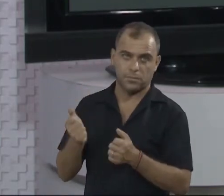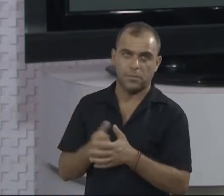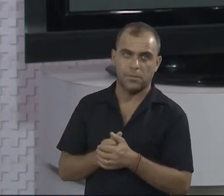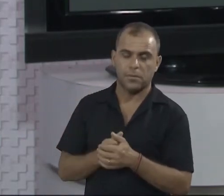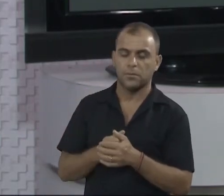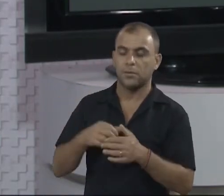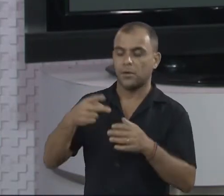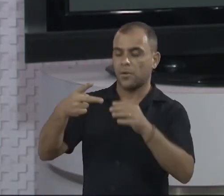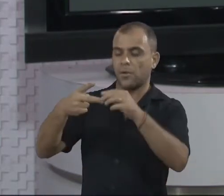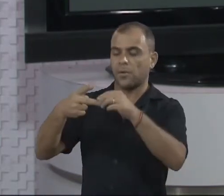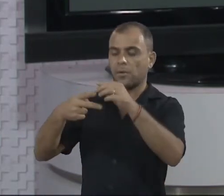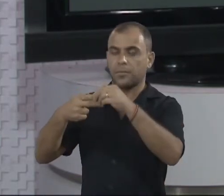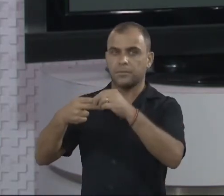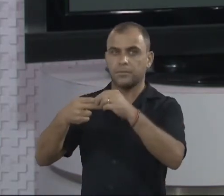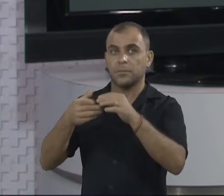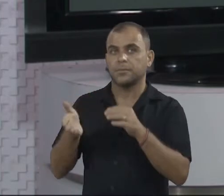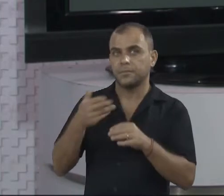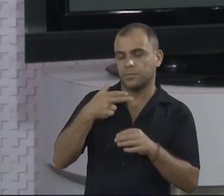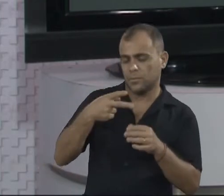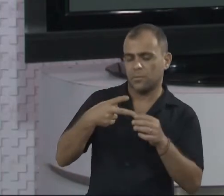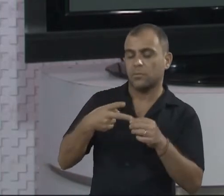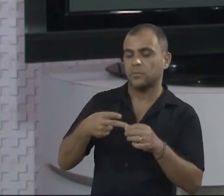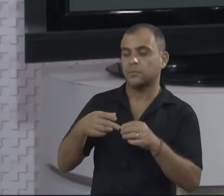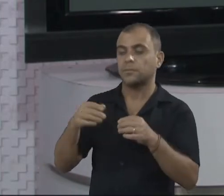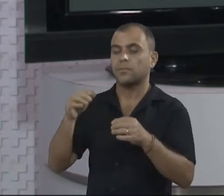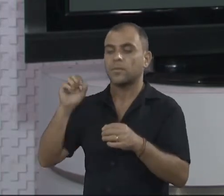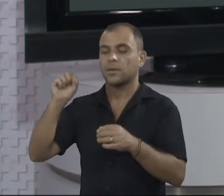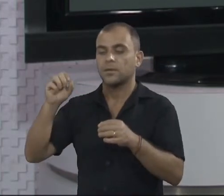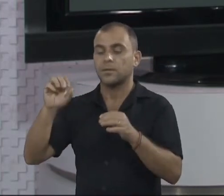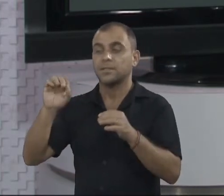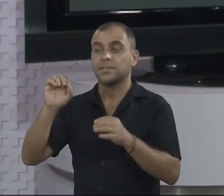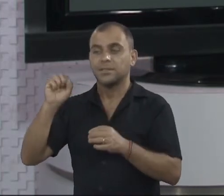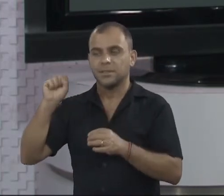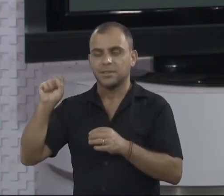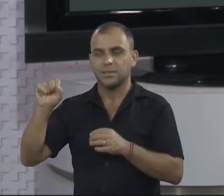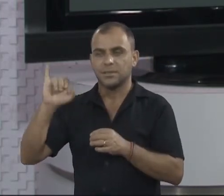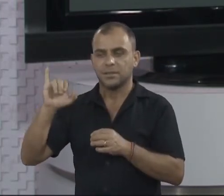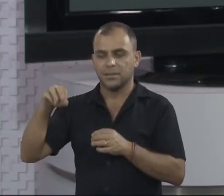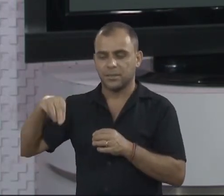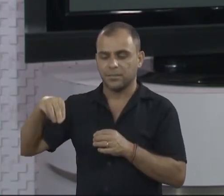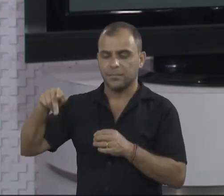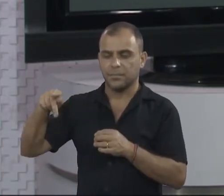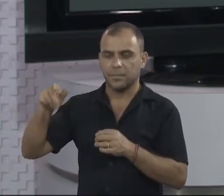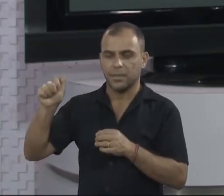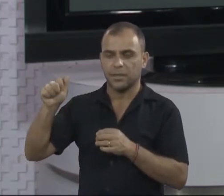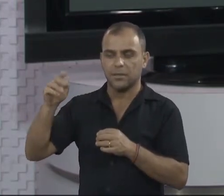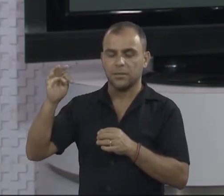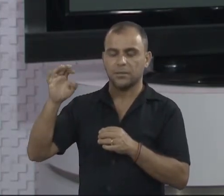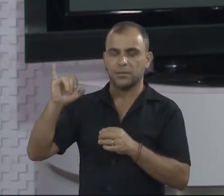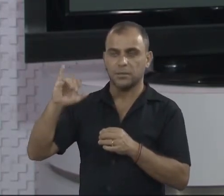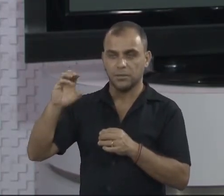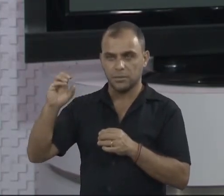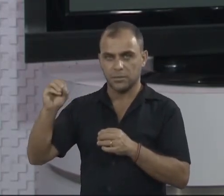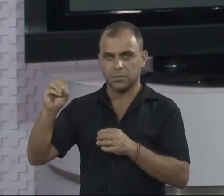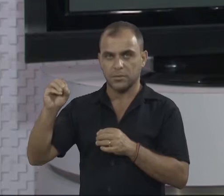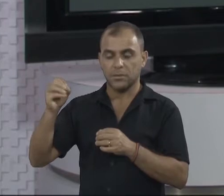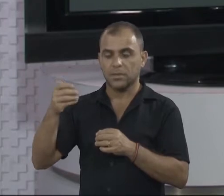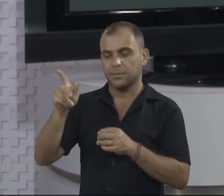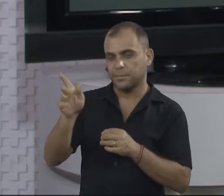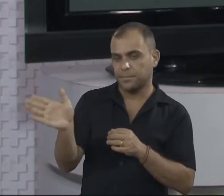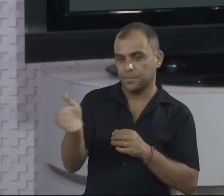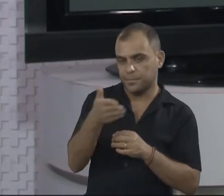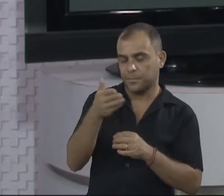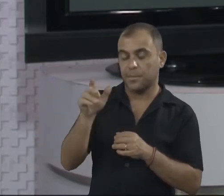autônomo é dividido em dois também, simpático e parasimpático. O simpático ele vai agir e atuar nas ações